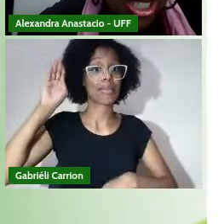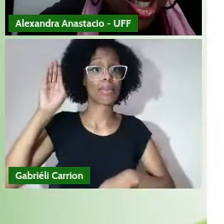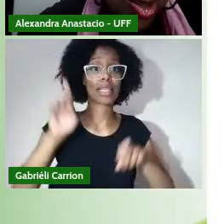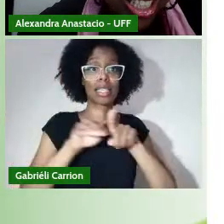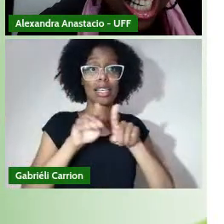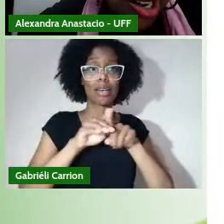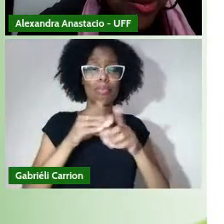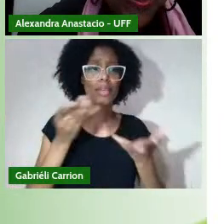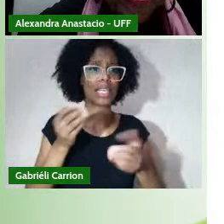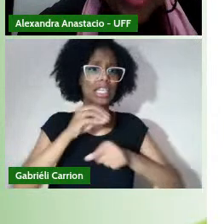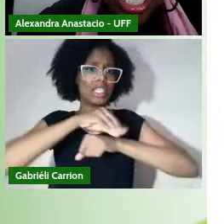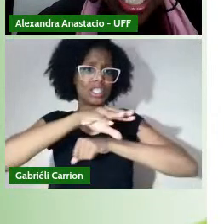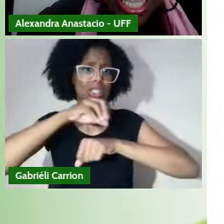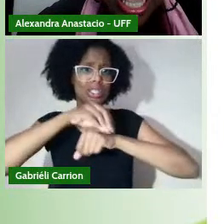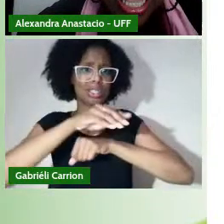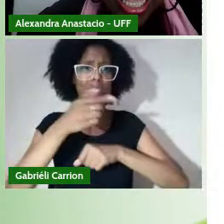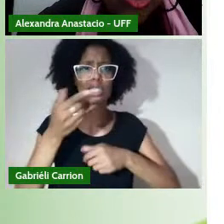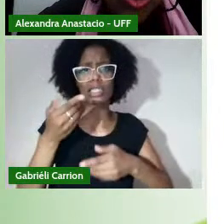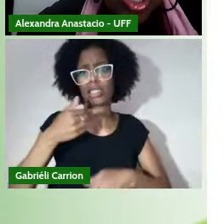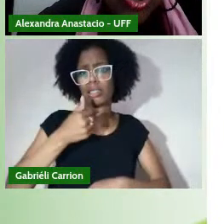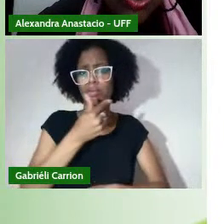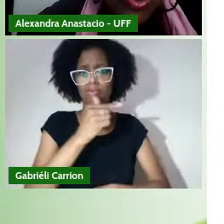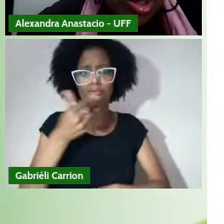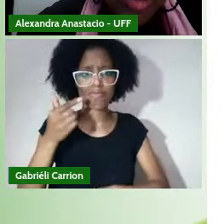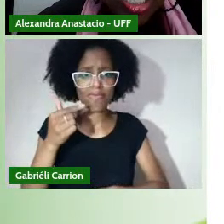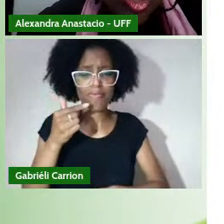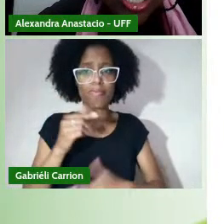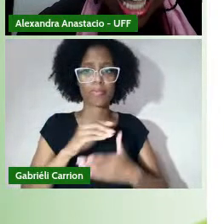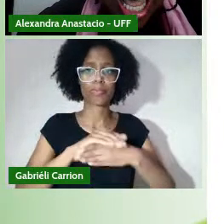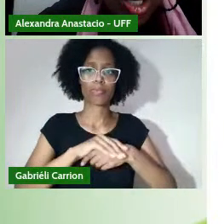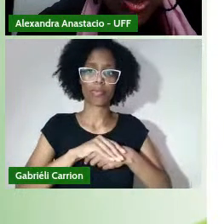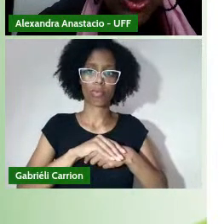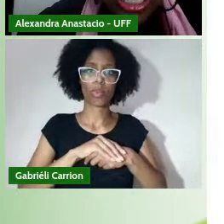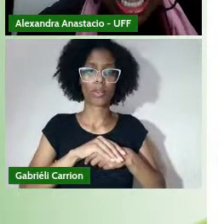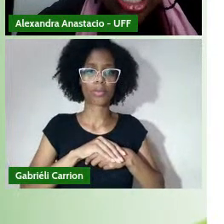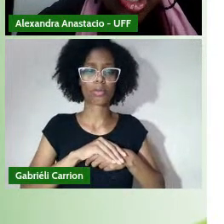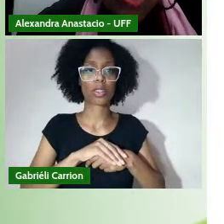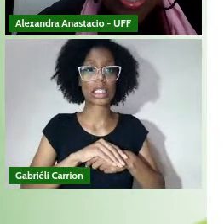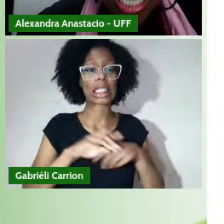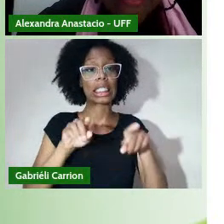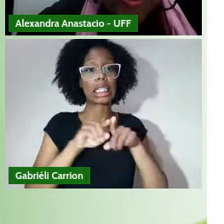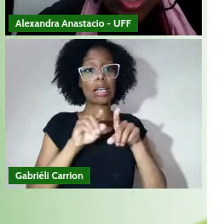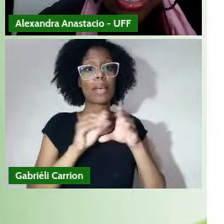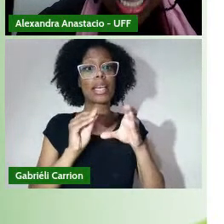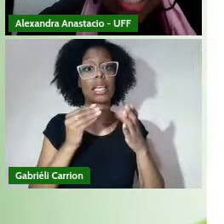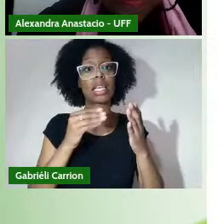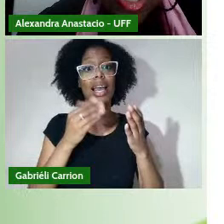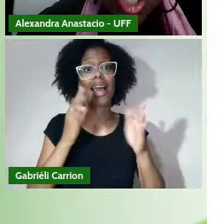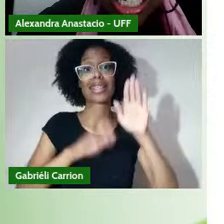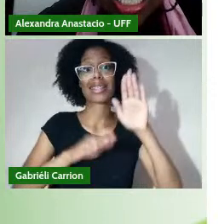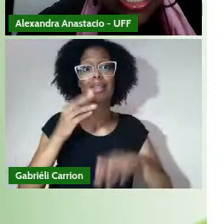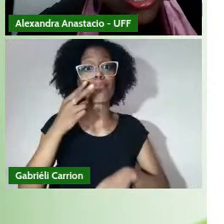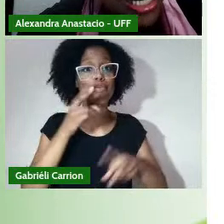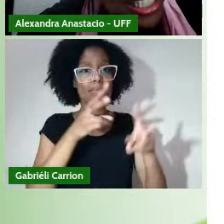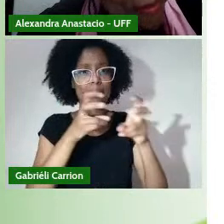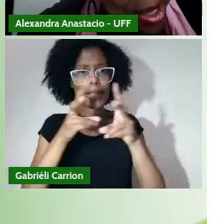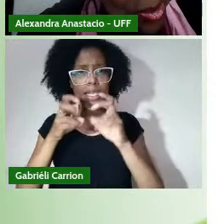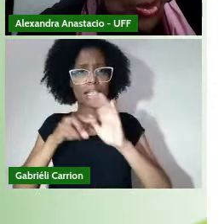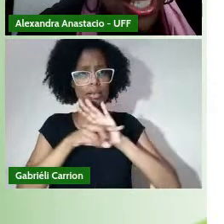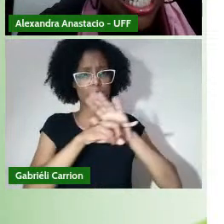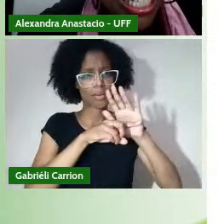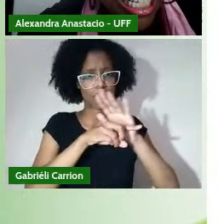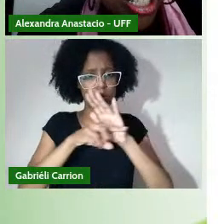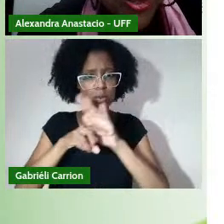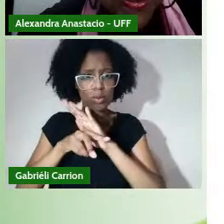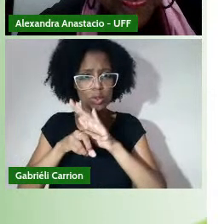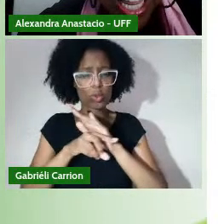orientação vocacional. Quando, no ambiente interno, a gente observa a prioridade, a pesquisa em detrimento